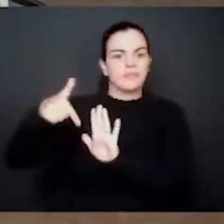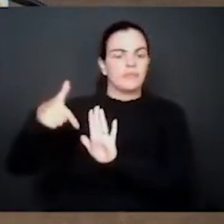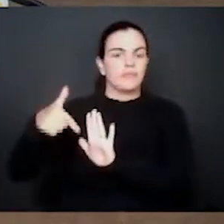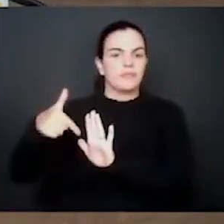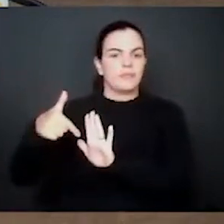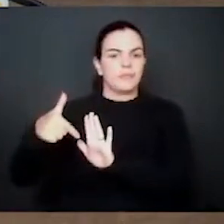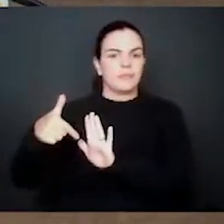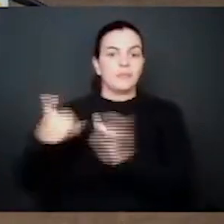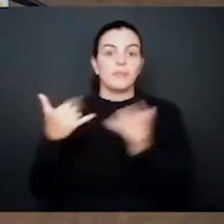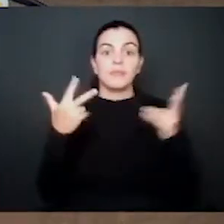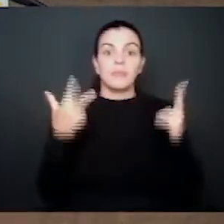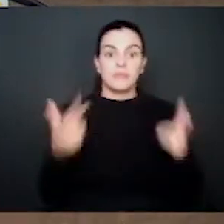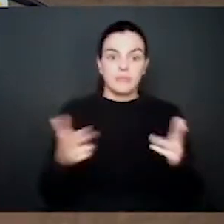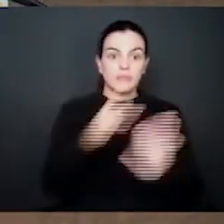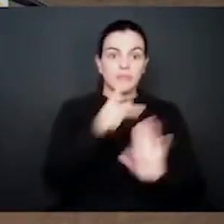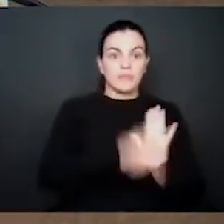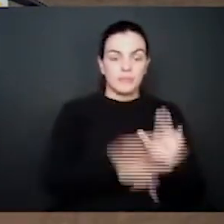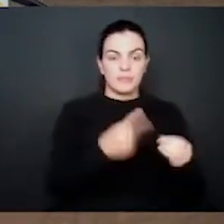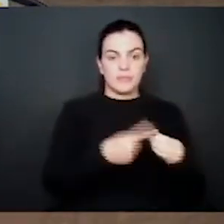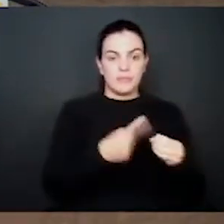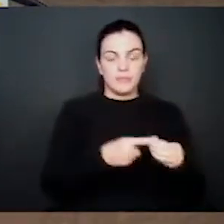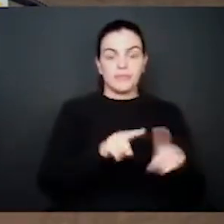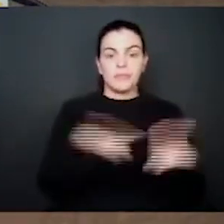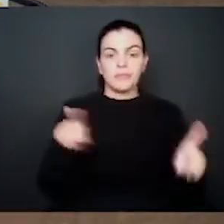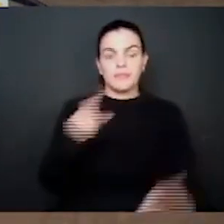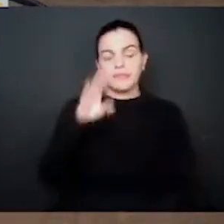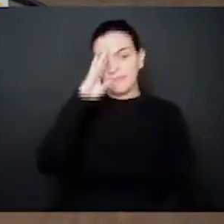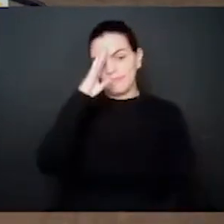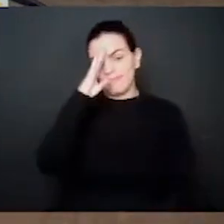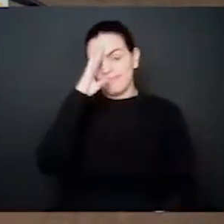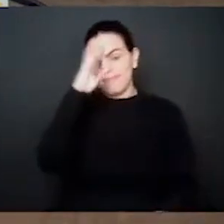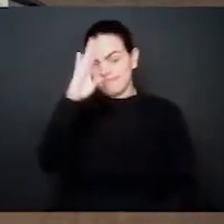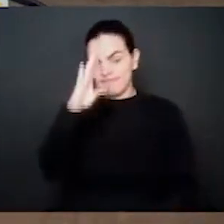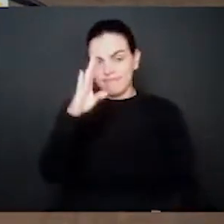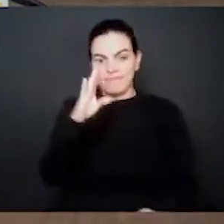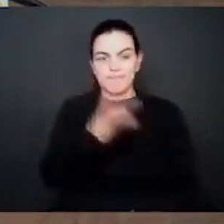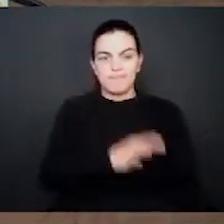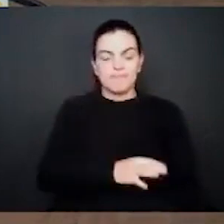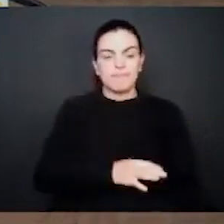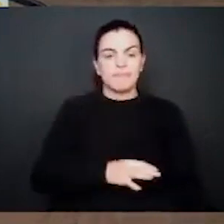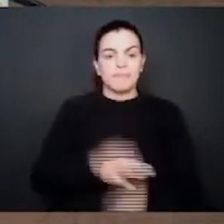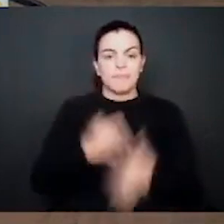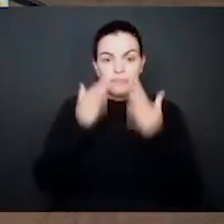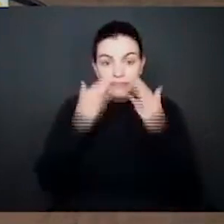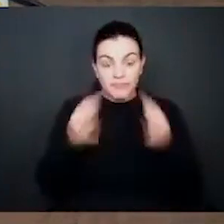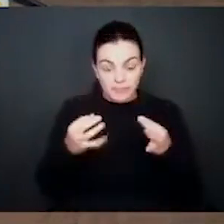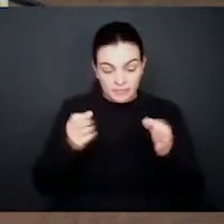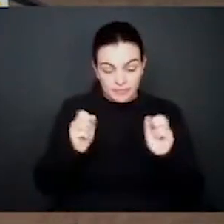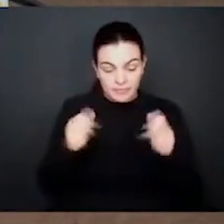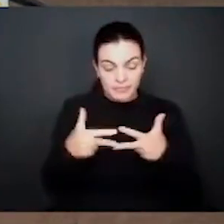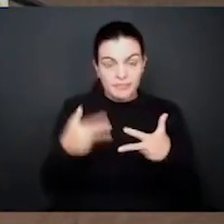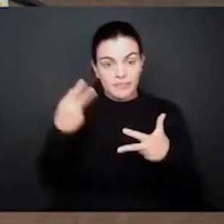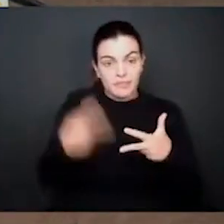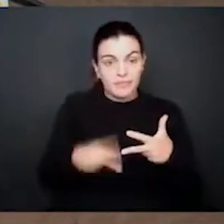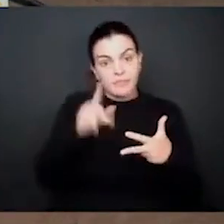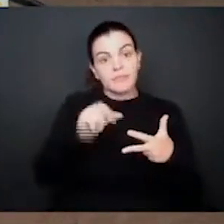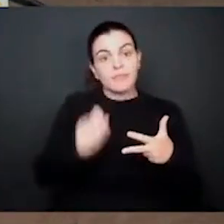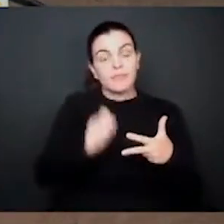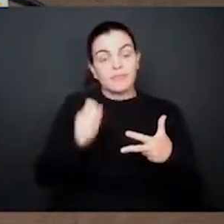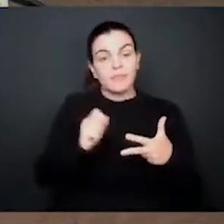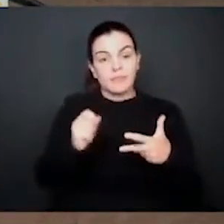principal, acho que a principal observação que esta casa deve dar é o cumprimento das metas estabelecidas aos